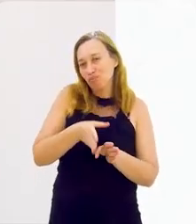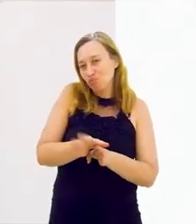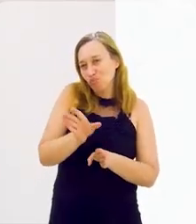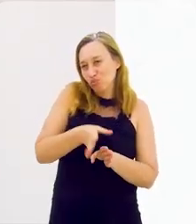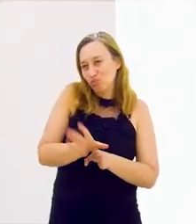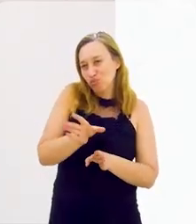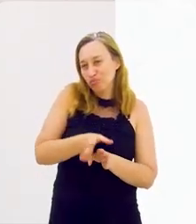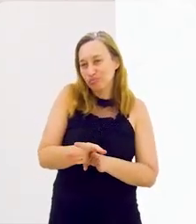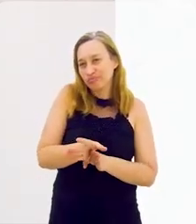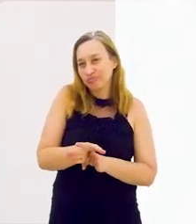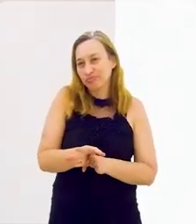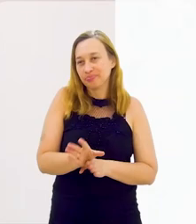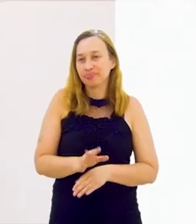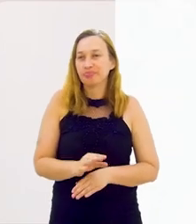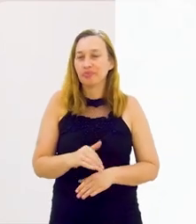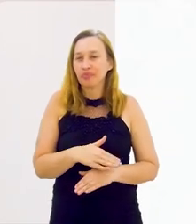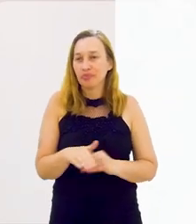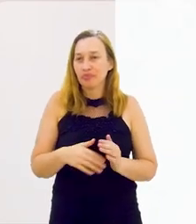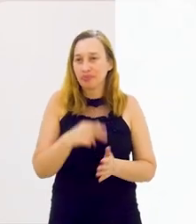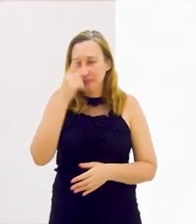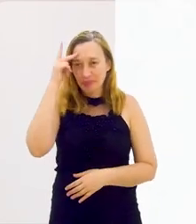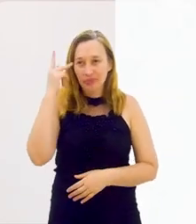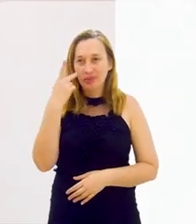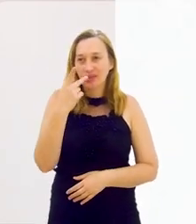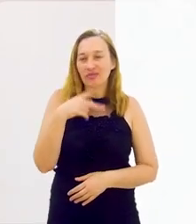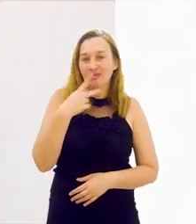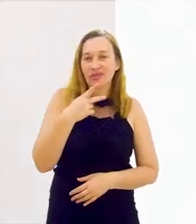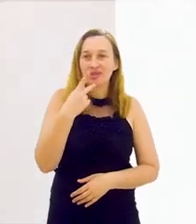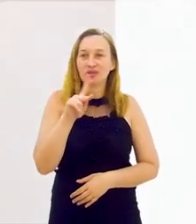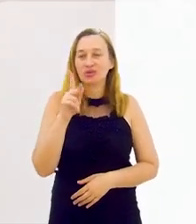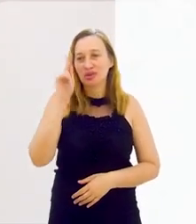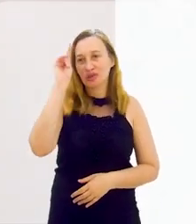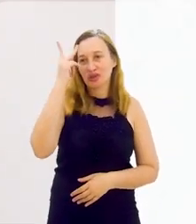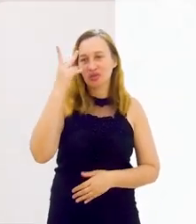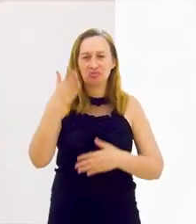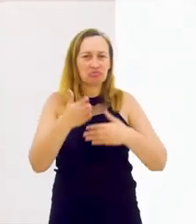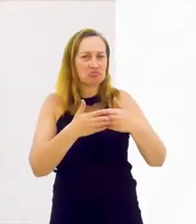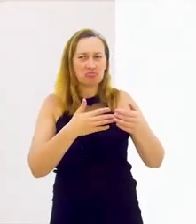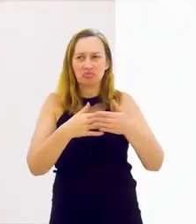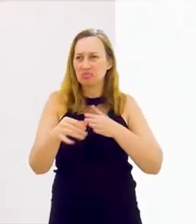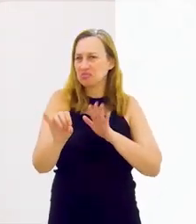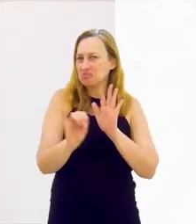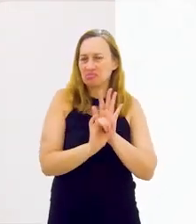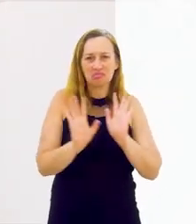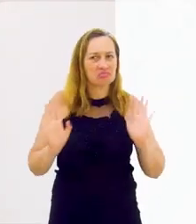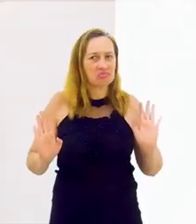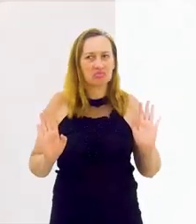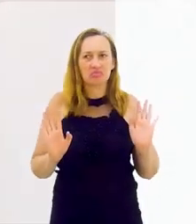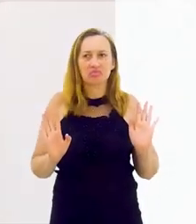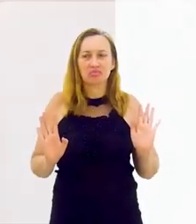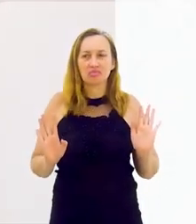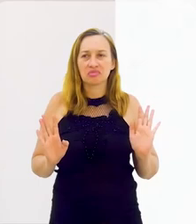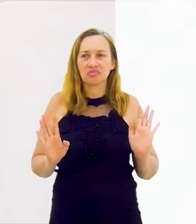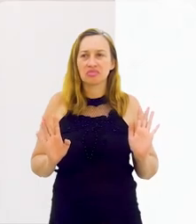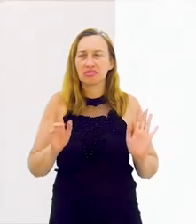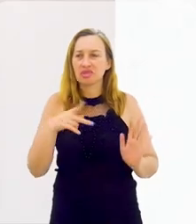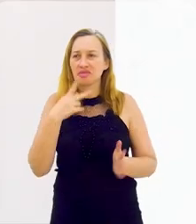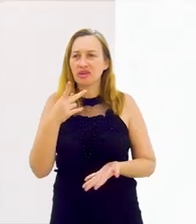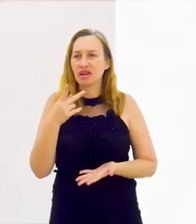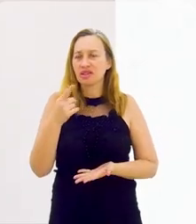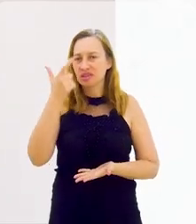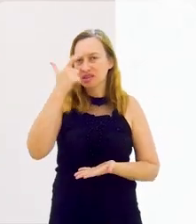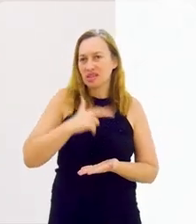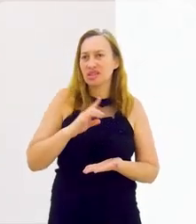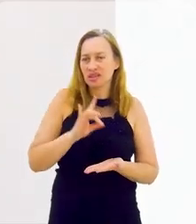conselho para todo mundo, é conte a sua história, seja de que maneira for. A gente estava falando aqui sobre